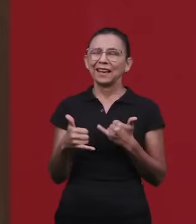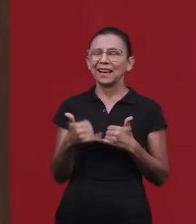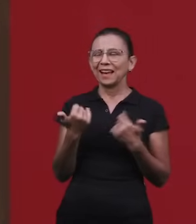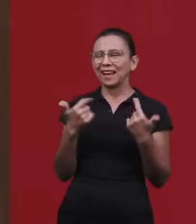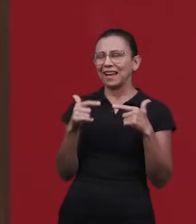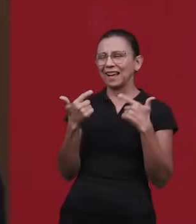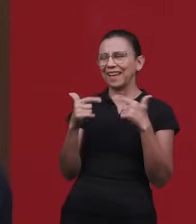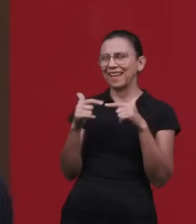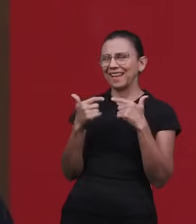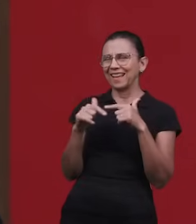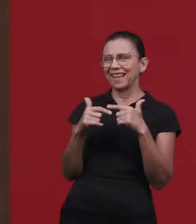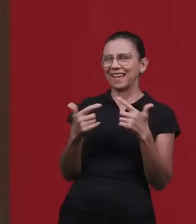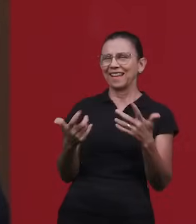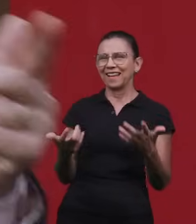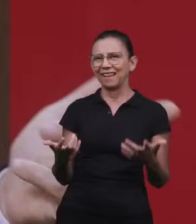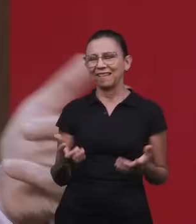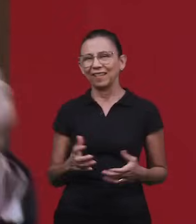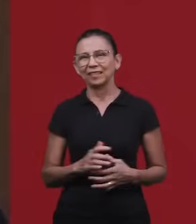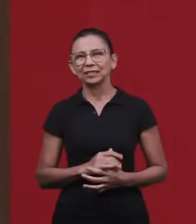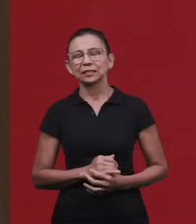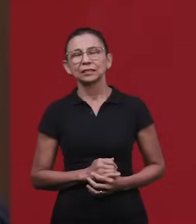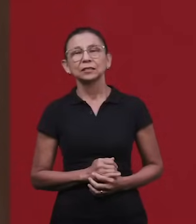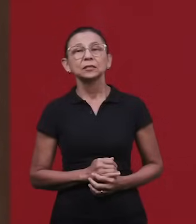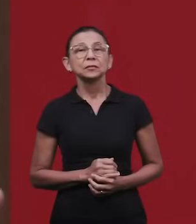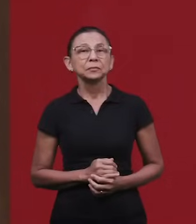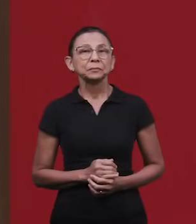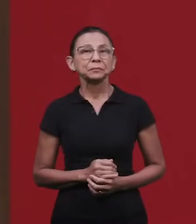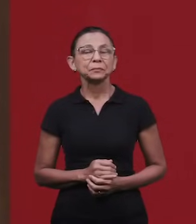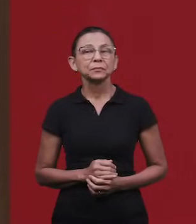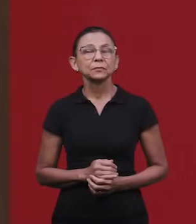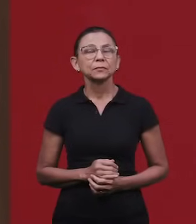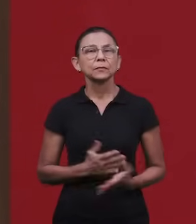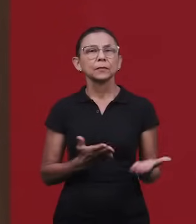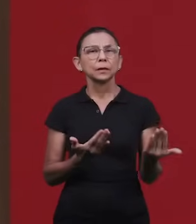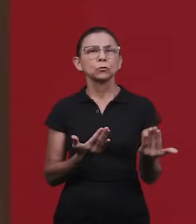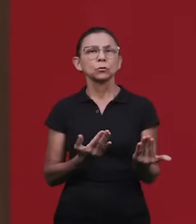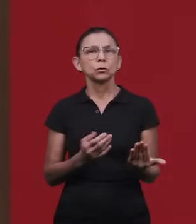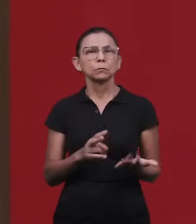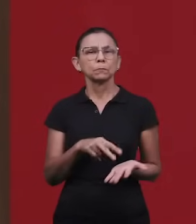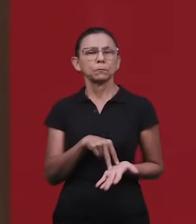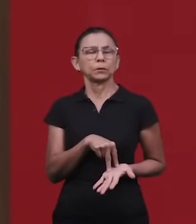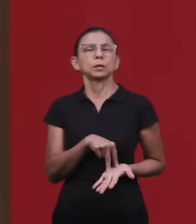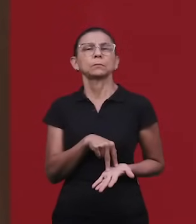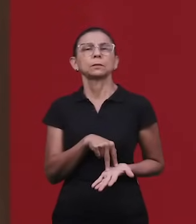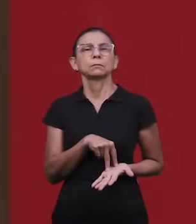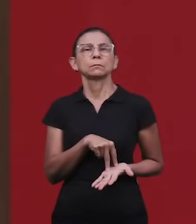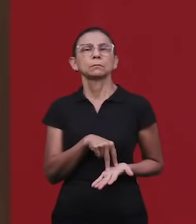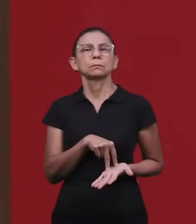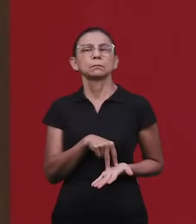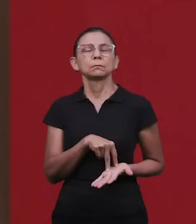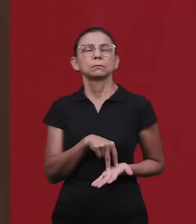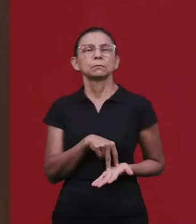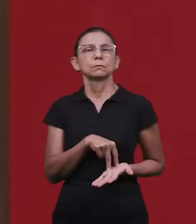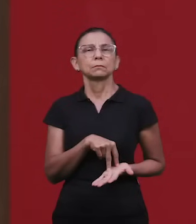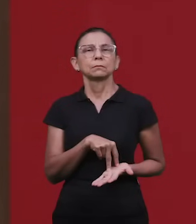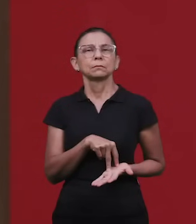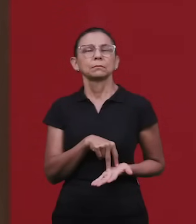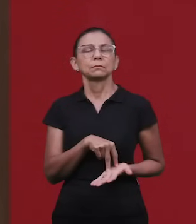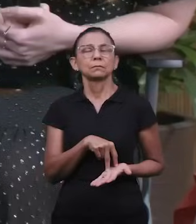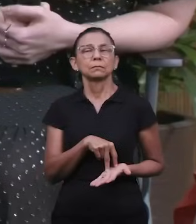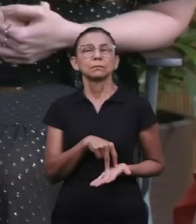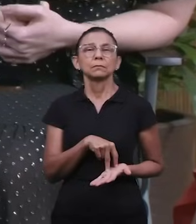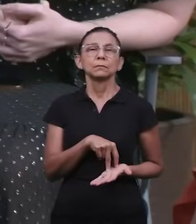uns fazem chacota, brinca, aquela coisa toda, tudo bem. Mas aí o jovem resistiu àquela primeira parte, àquela